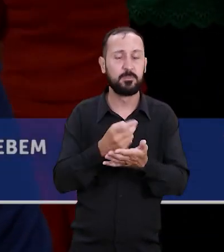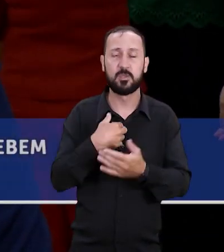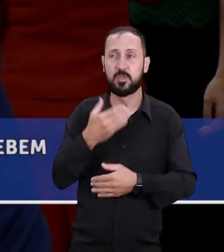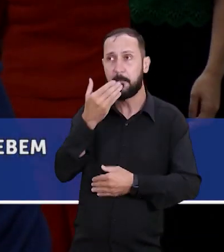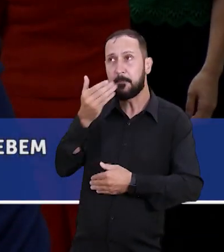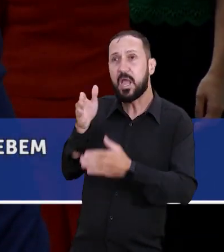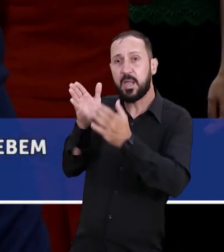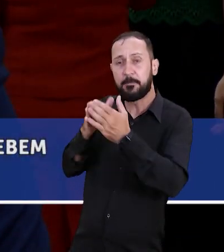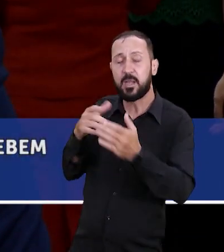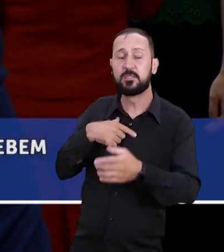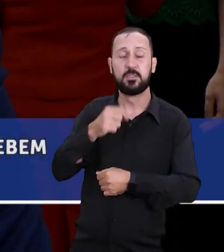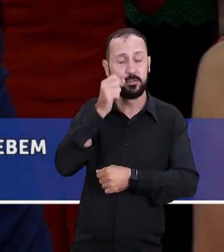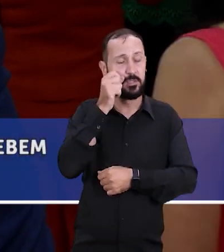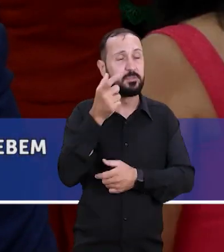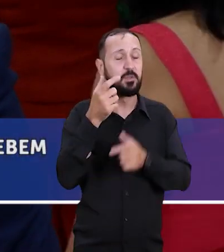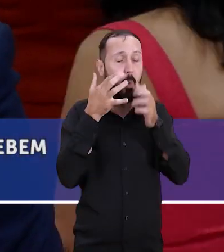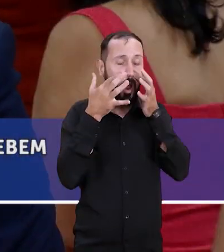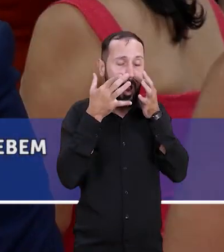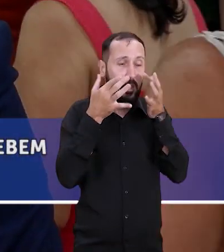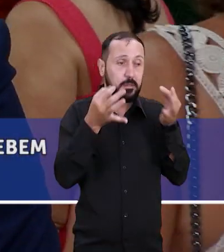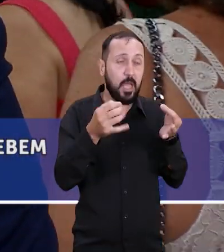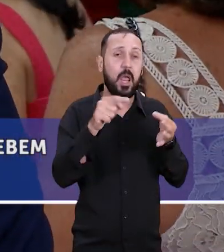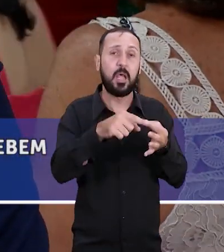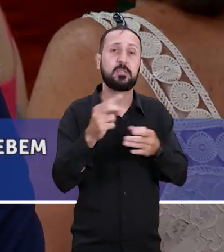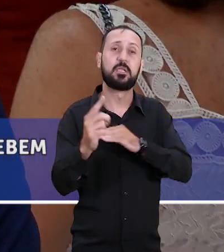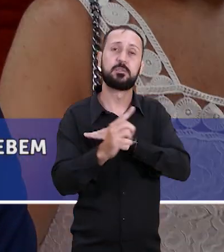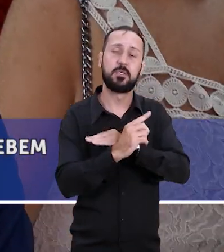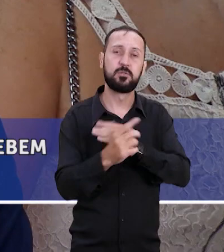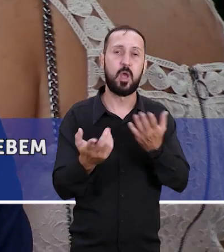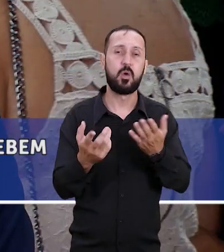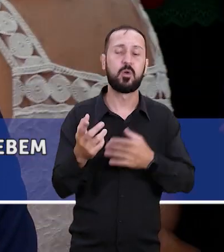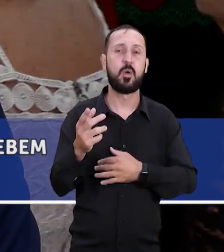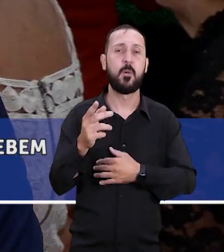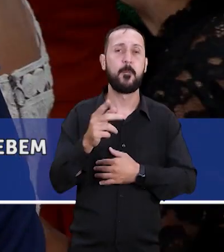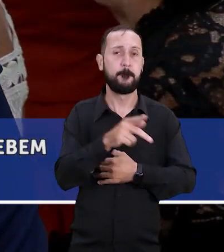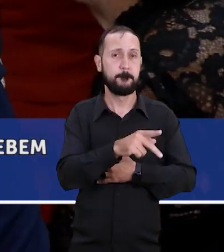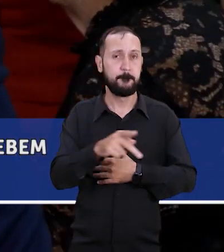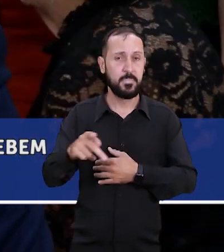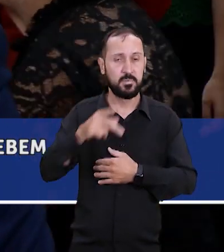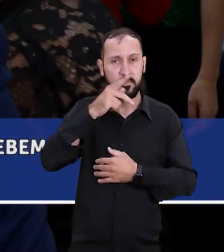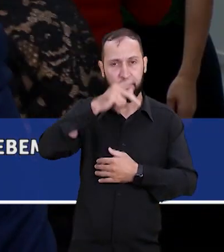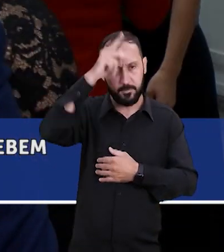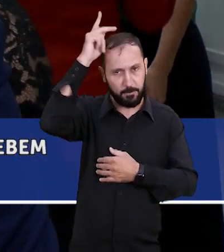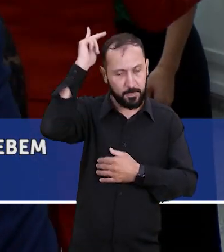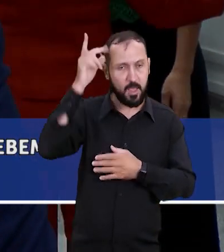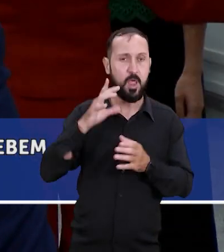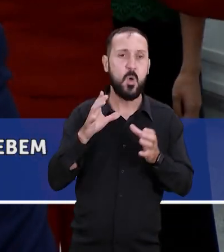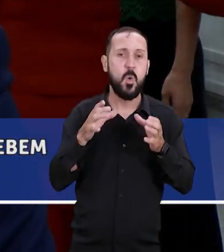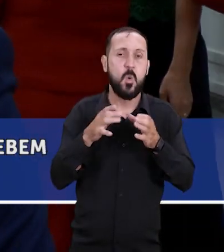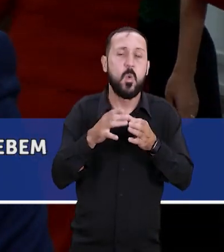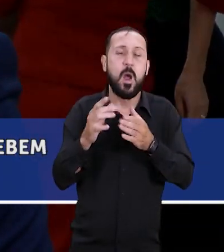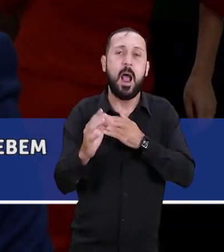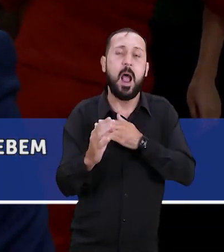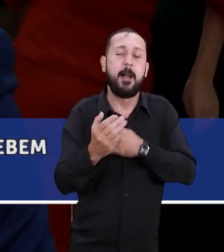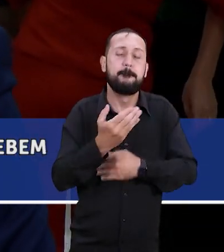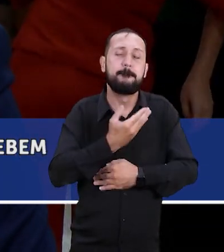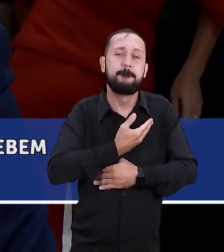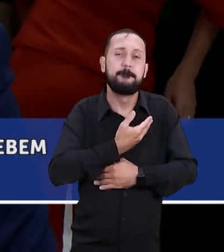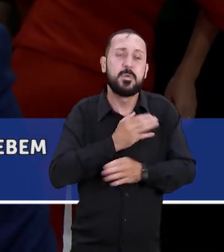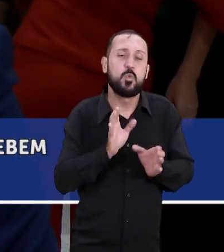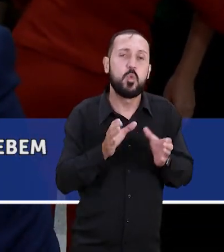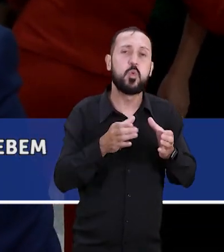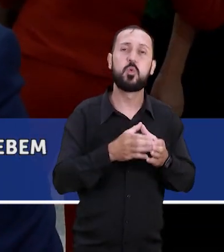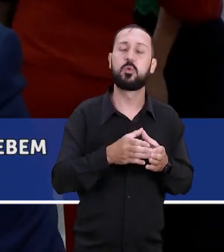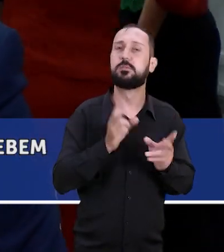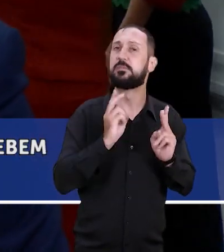está atento às nossas reivindicações, de portas abertas. Particularmente agora, o presidente Paulo é um amigo da nossa carreira, ele está